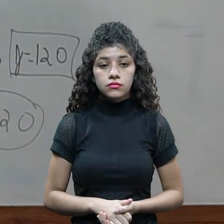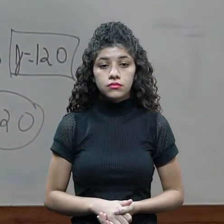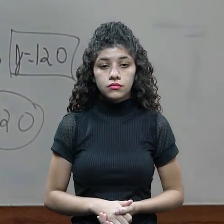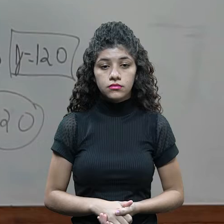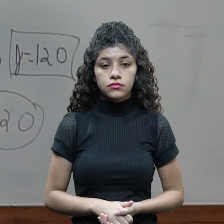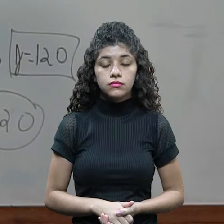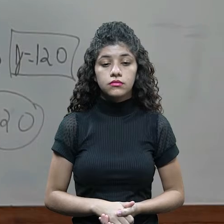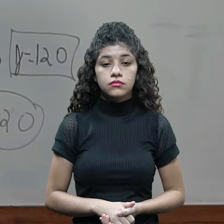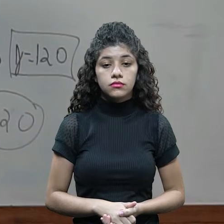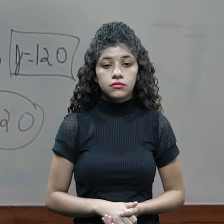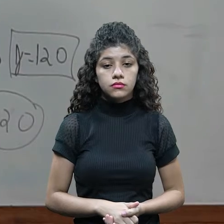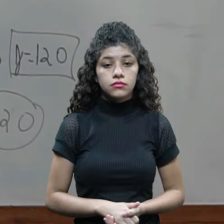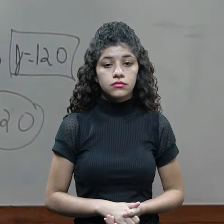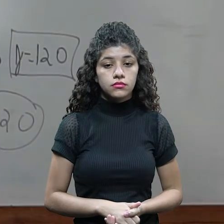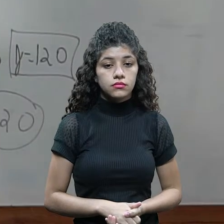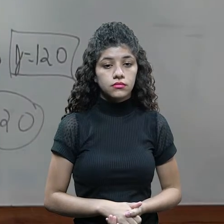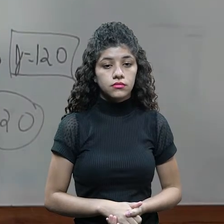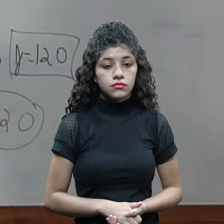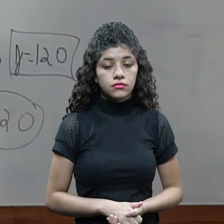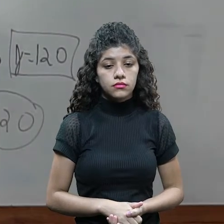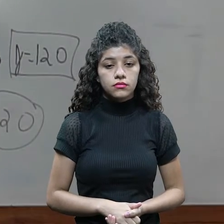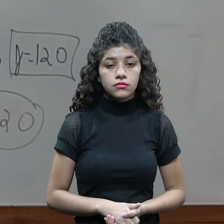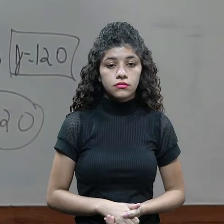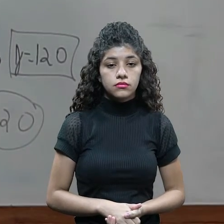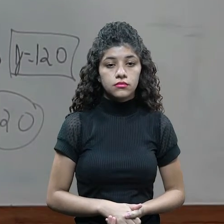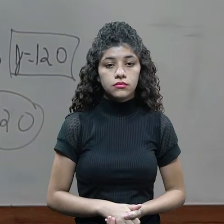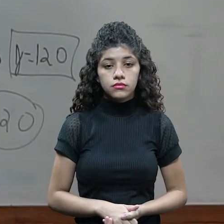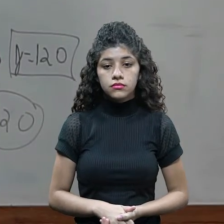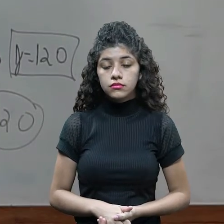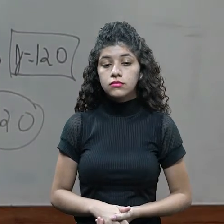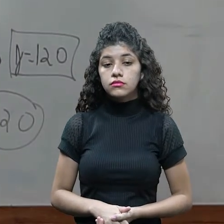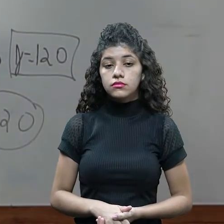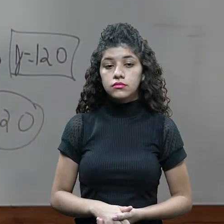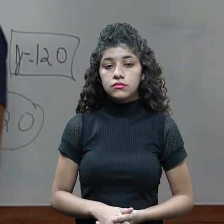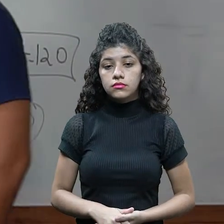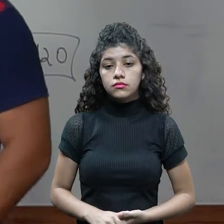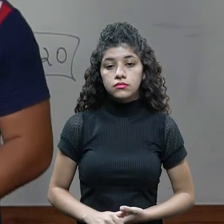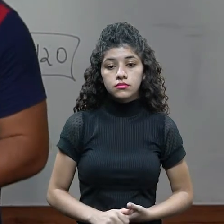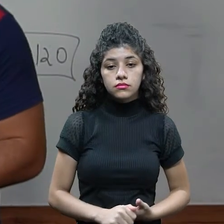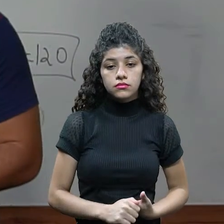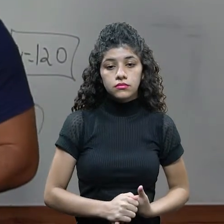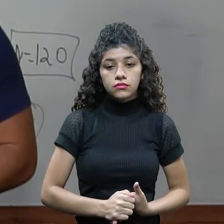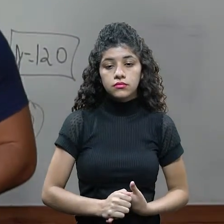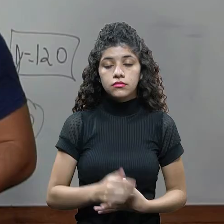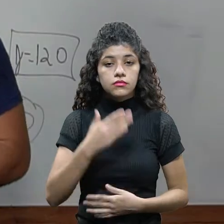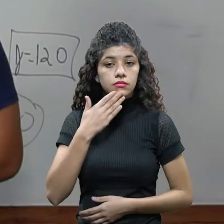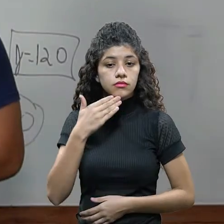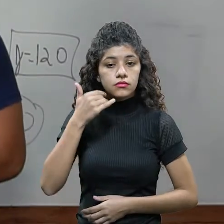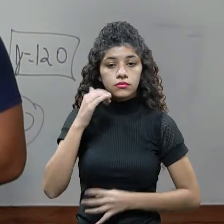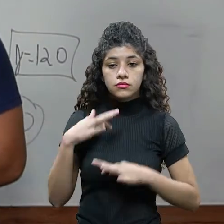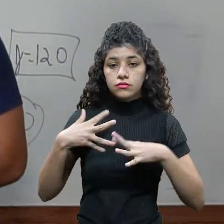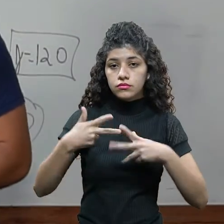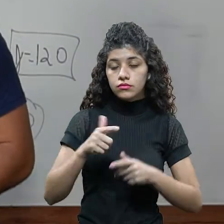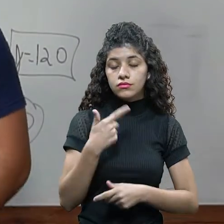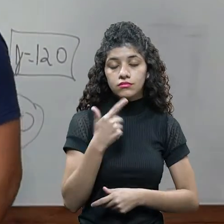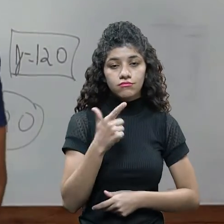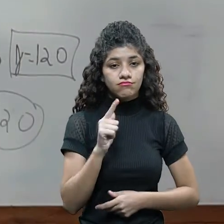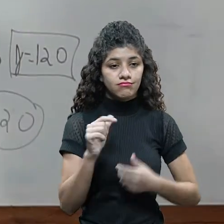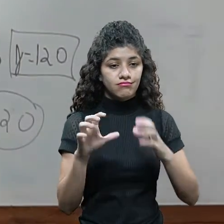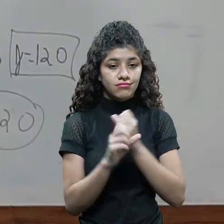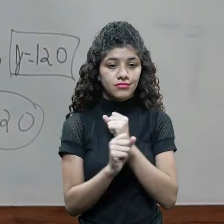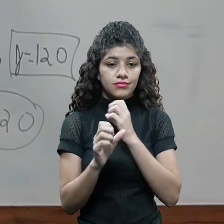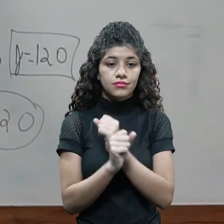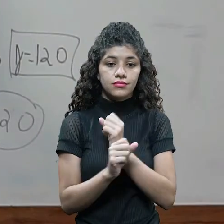que eu vou fazer? 0 na casa do centímetro e 0 na casa do milímetro. Isso aqui é o melhor de tudo. Não tem o